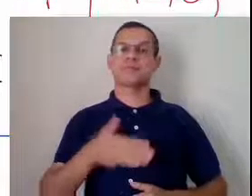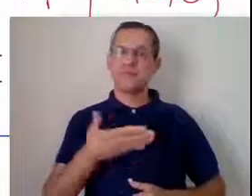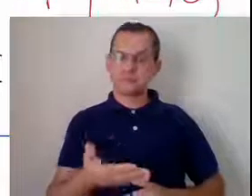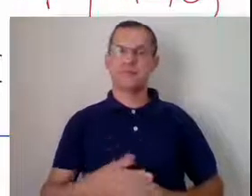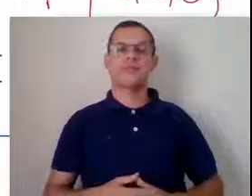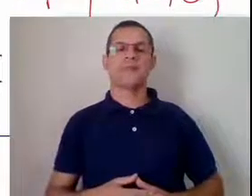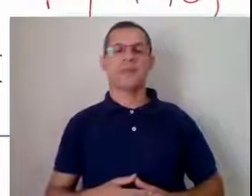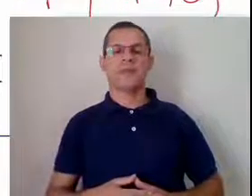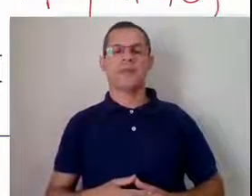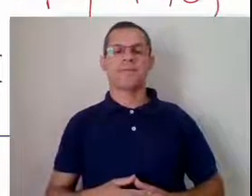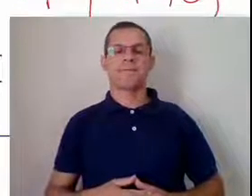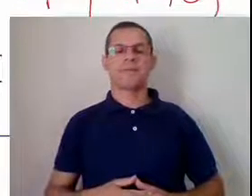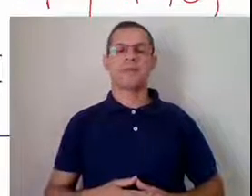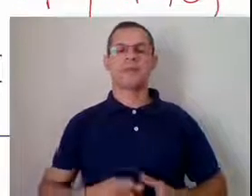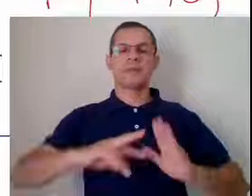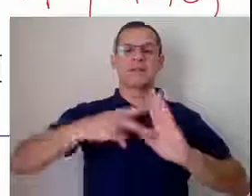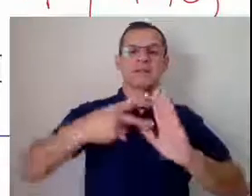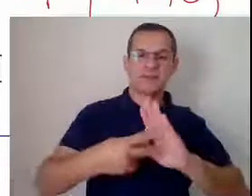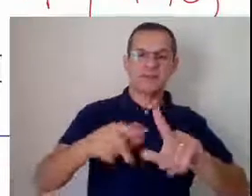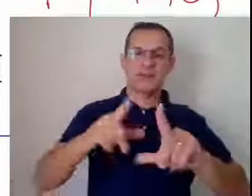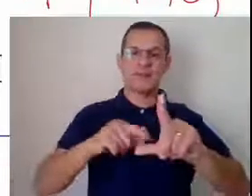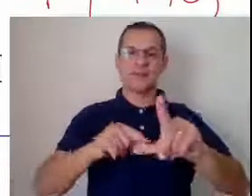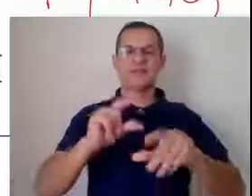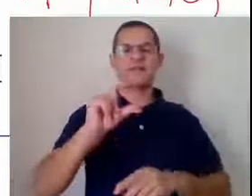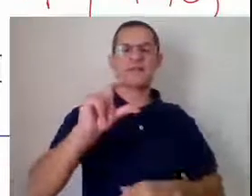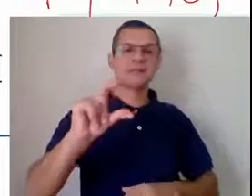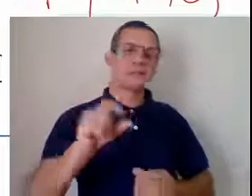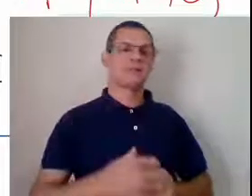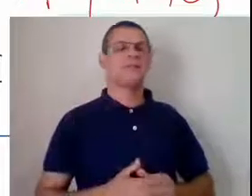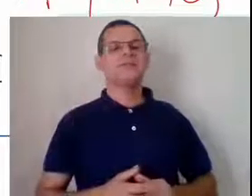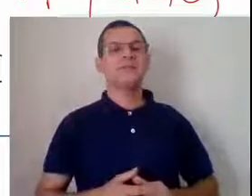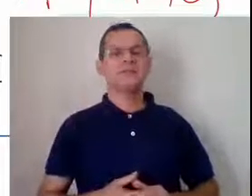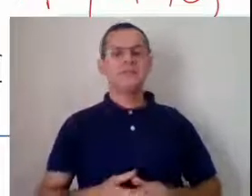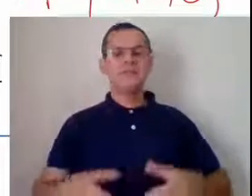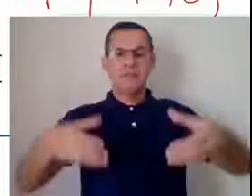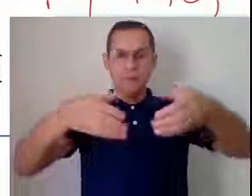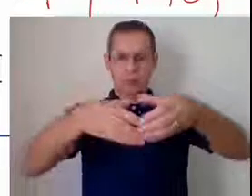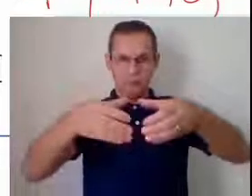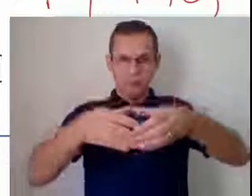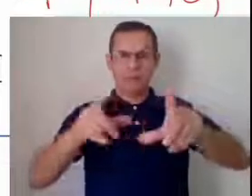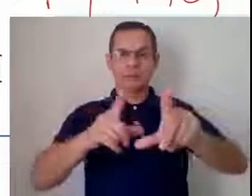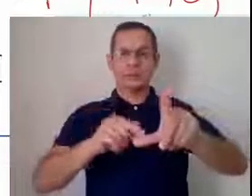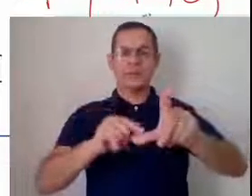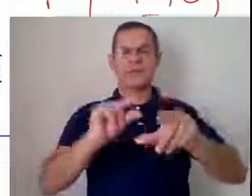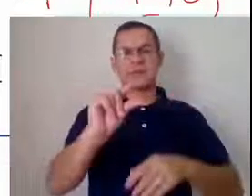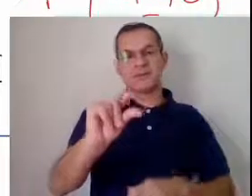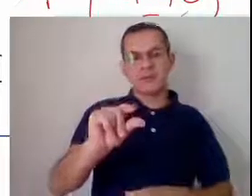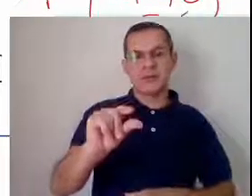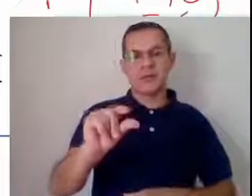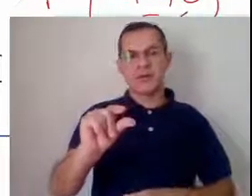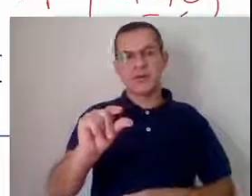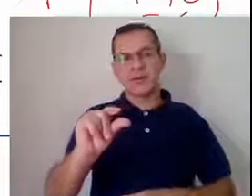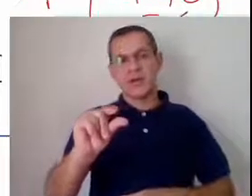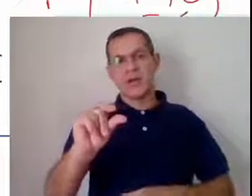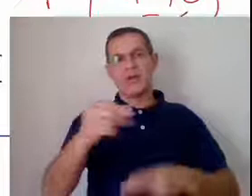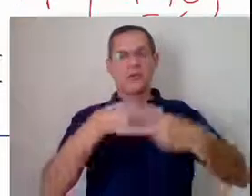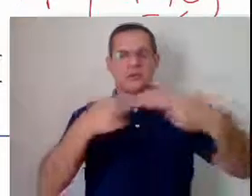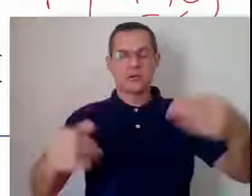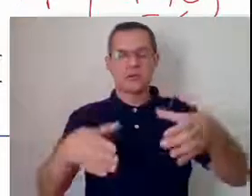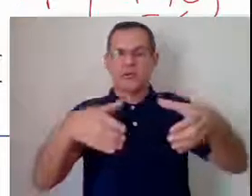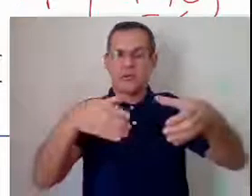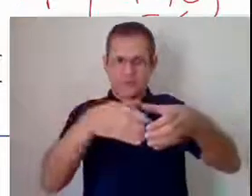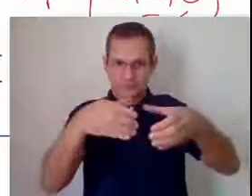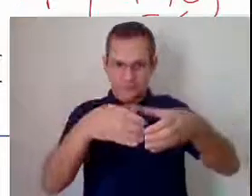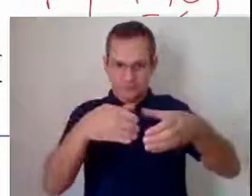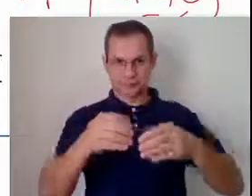Então, isso quer dizer, as letras maiúsculas são os conjuntos e as minúsculas são os